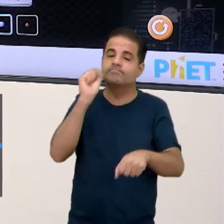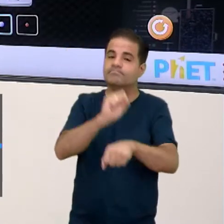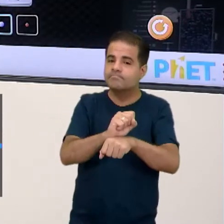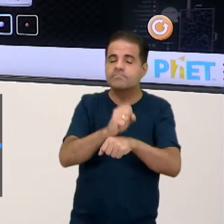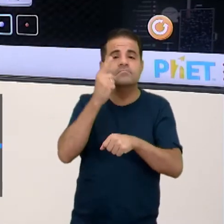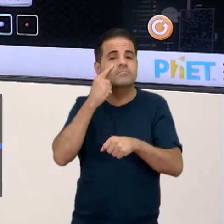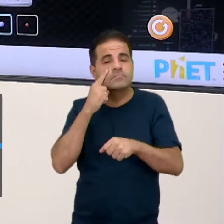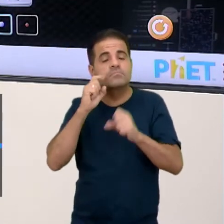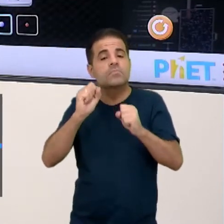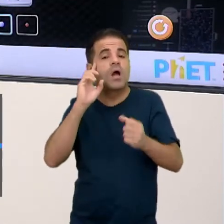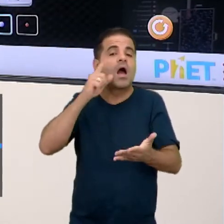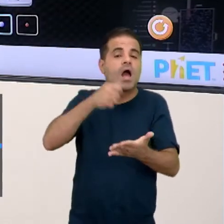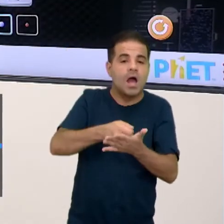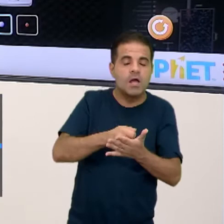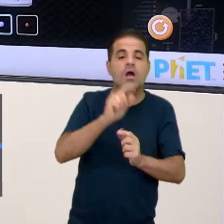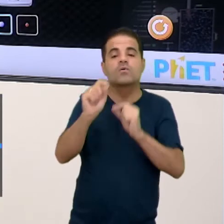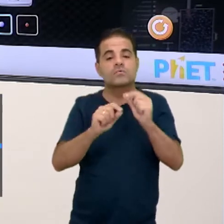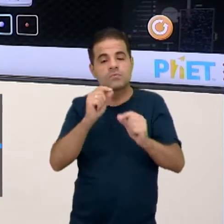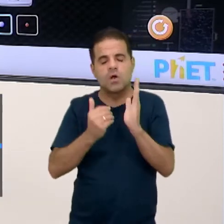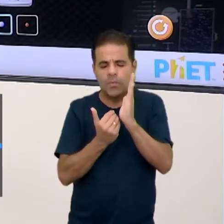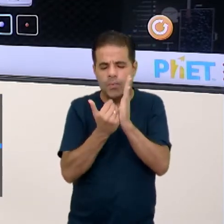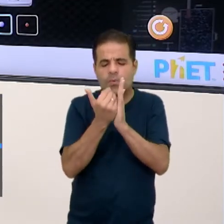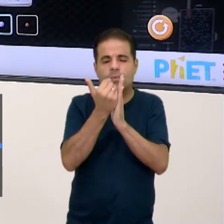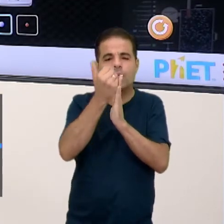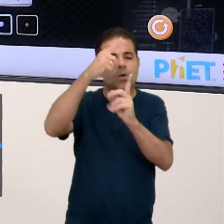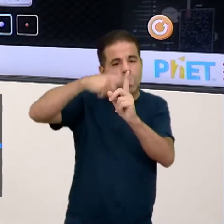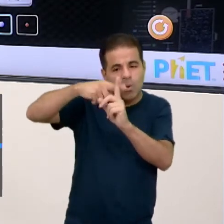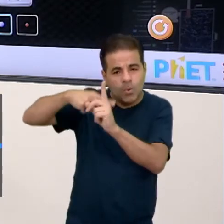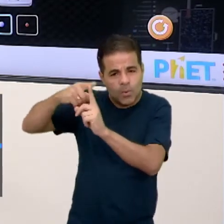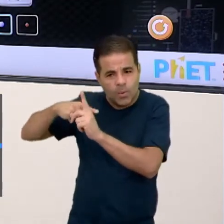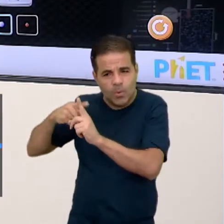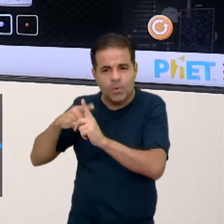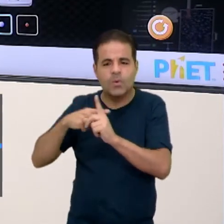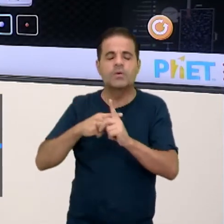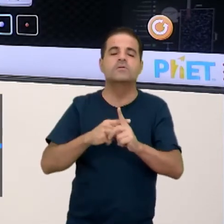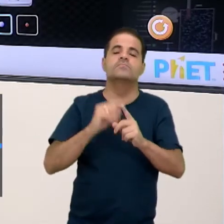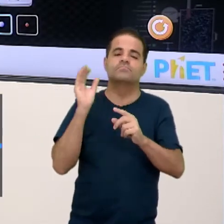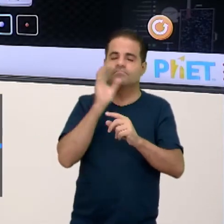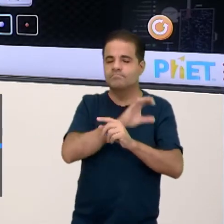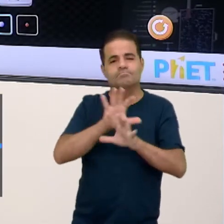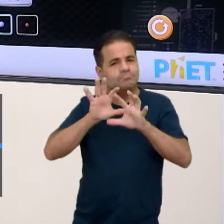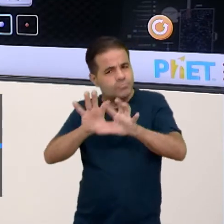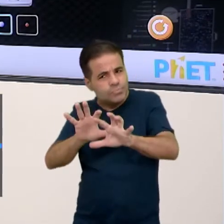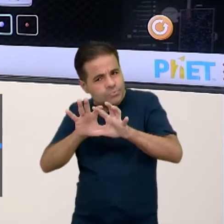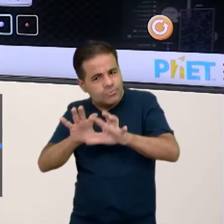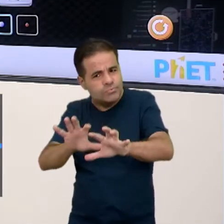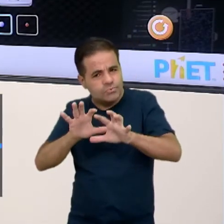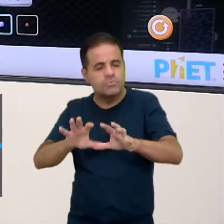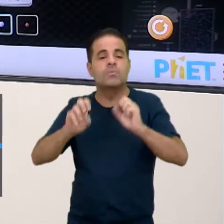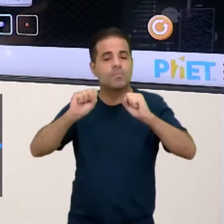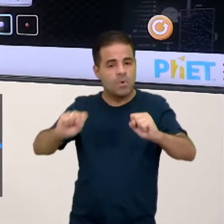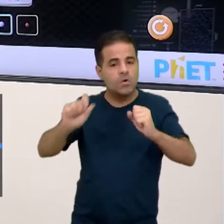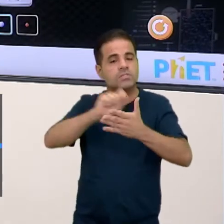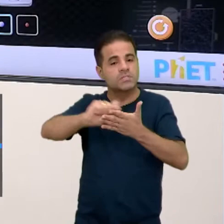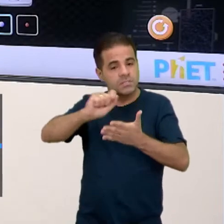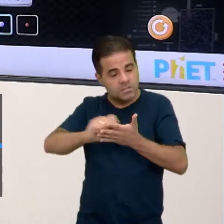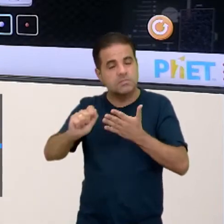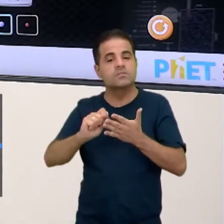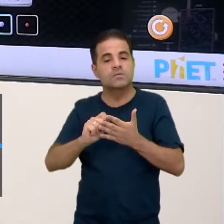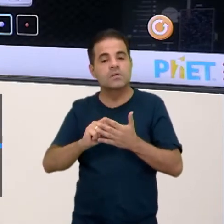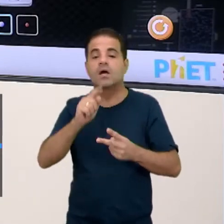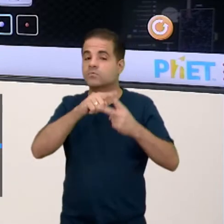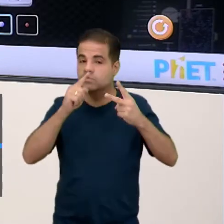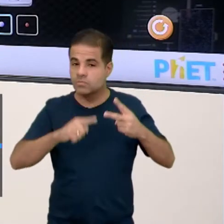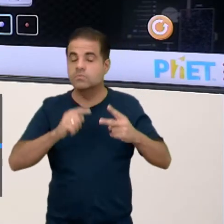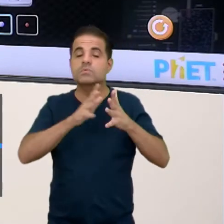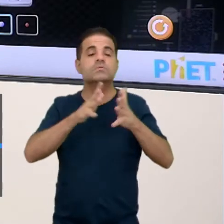pode concluir, ó? Aumentando a temperatura, aumenta a pressão. Você pode escrever isso. Então, as duas grandezas